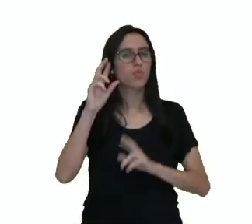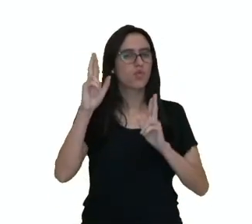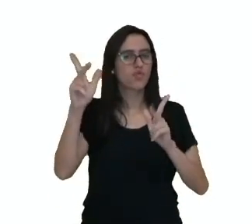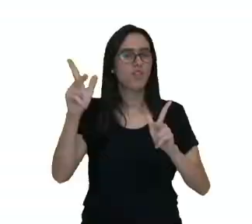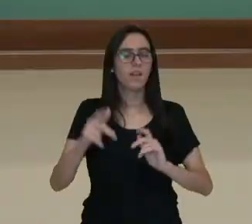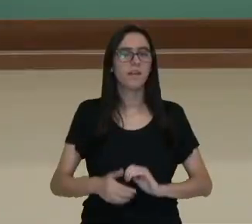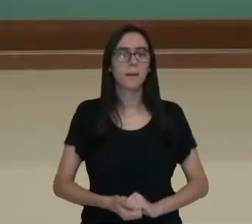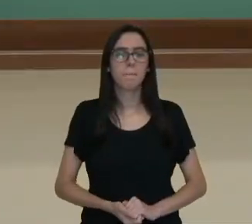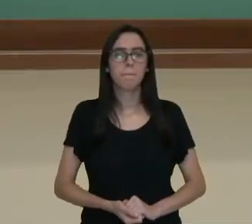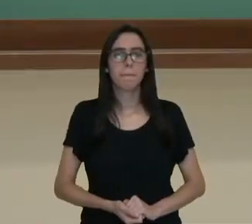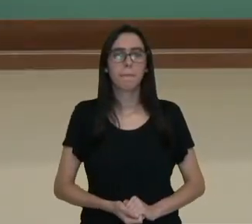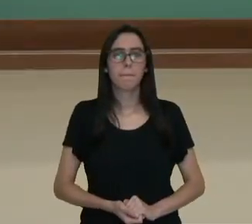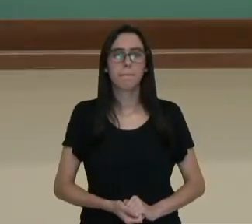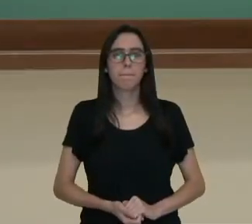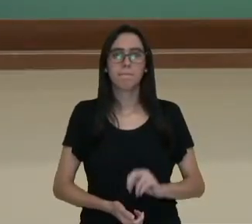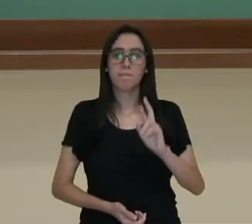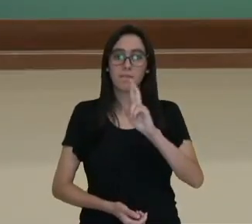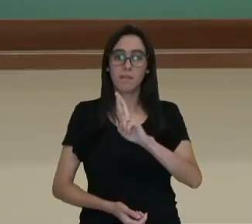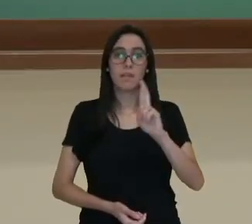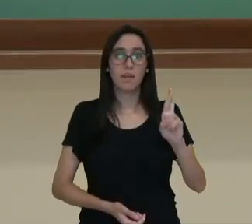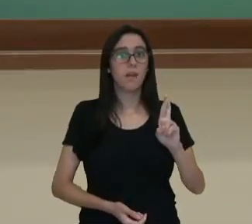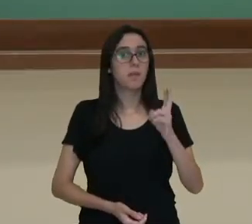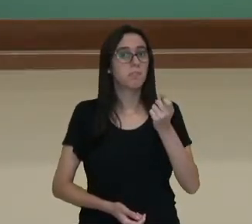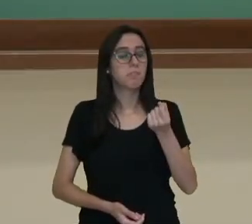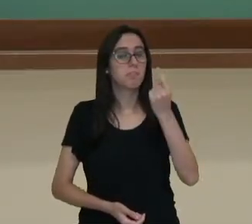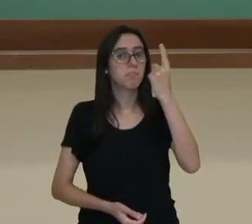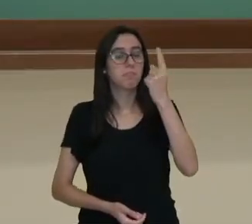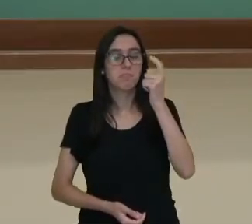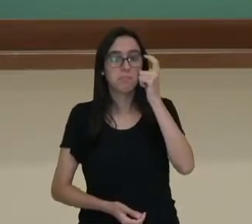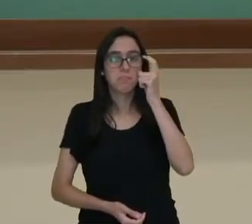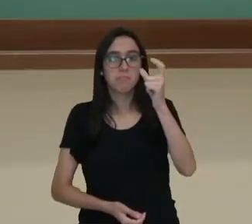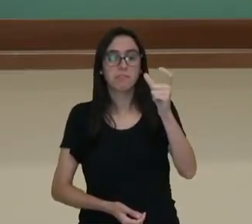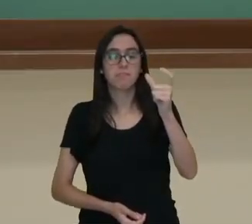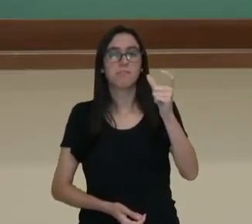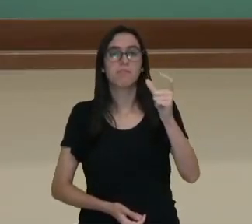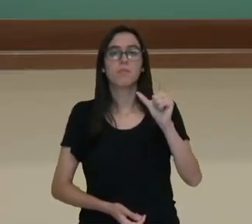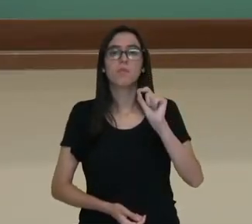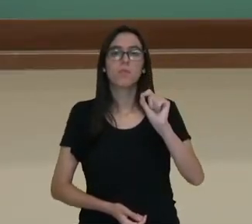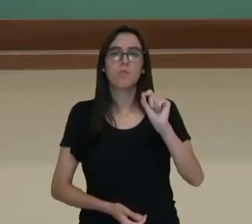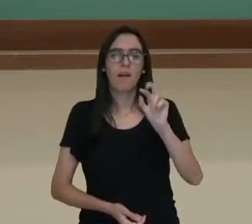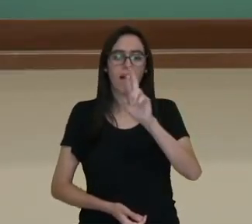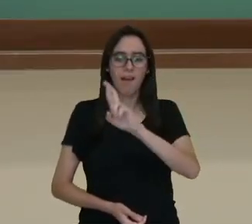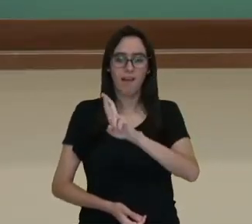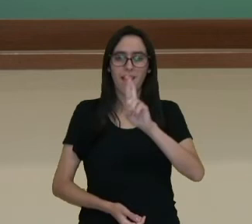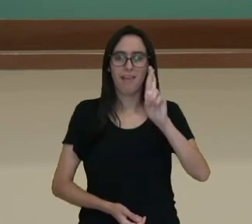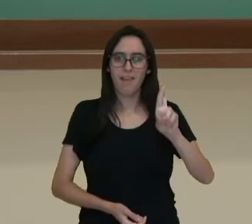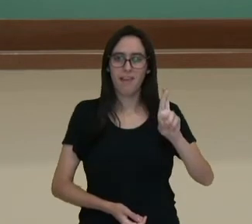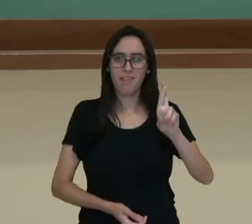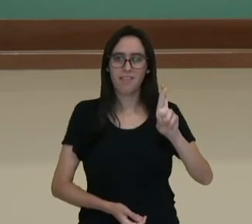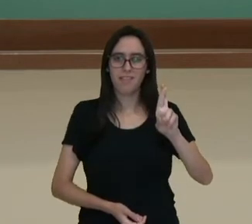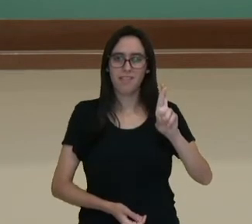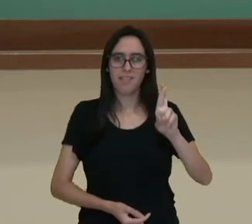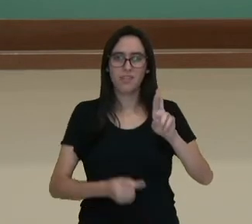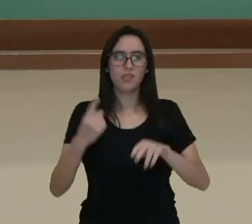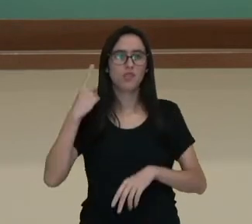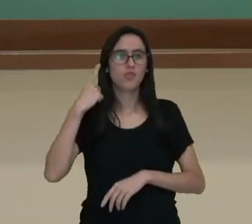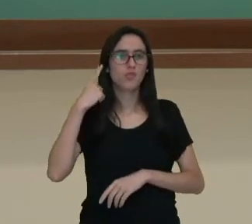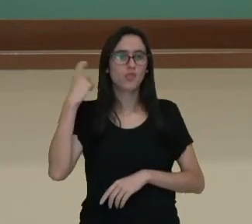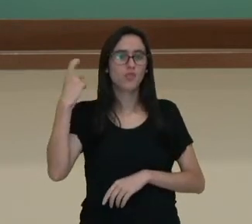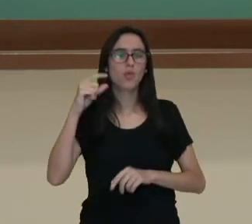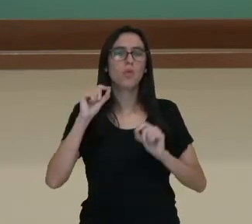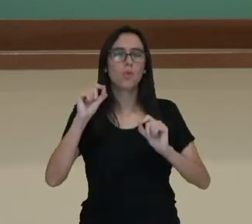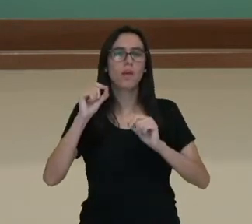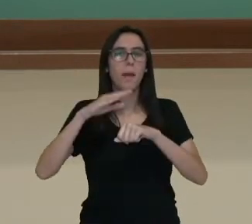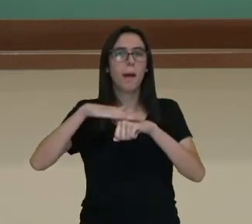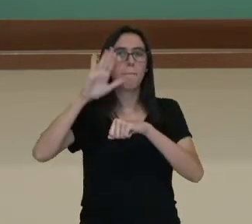E a pronúncia, é bem interessante saber, que a pronúncia desse doble R, esses dois R's, sempre vai ser